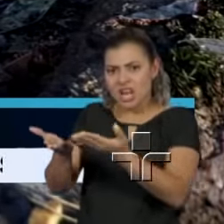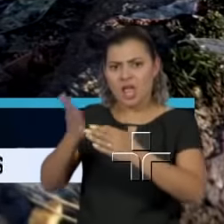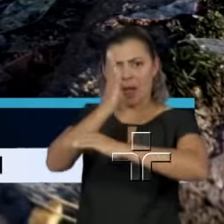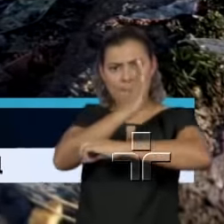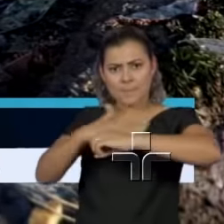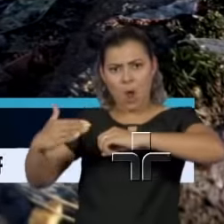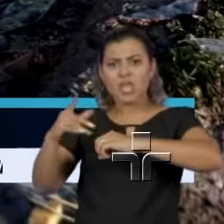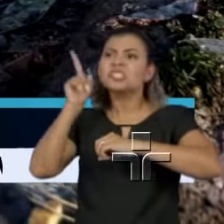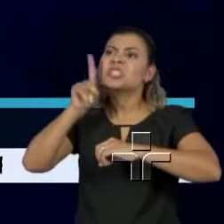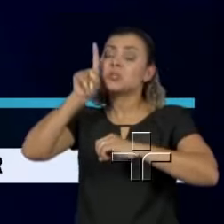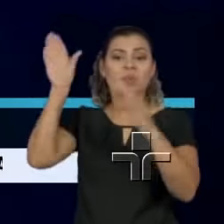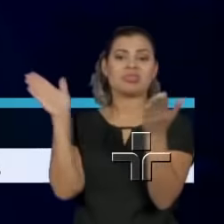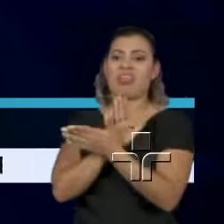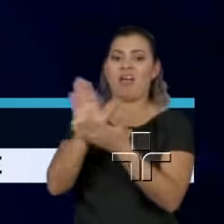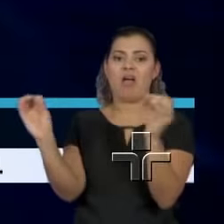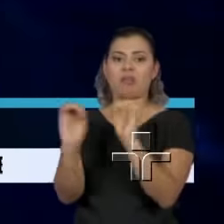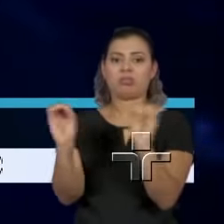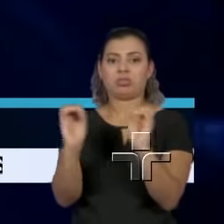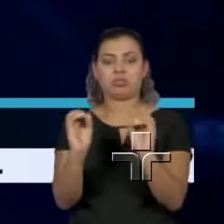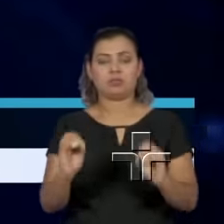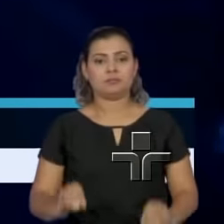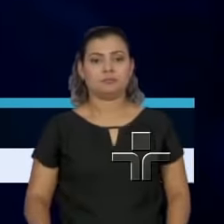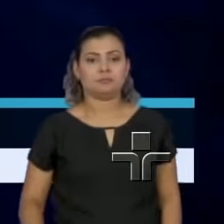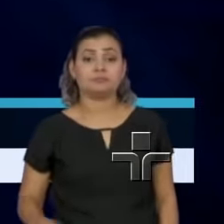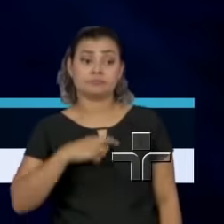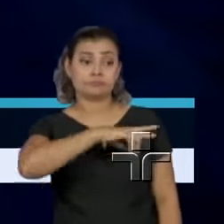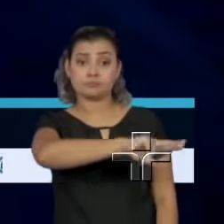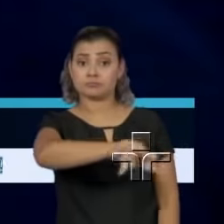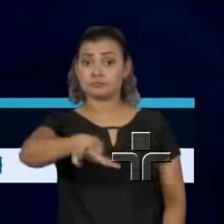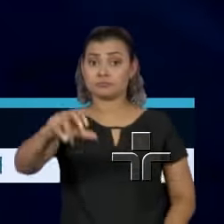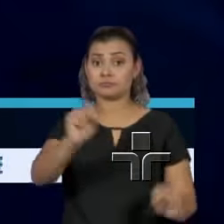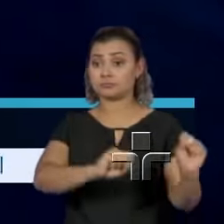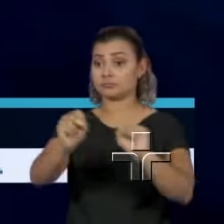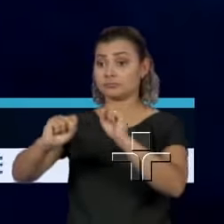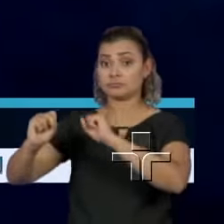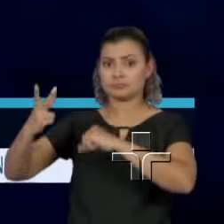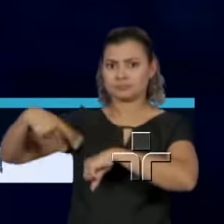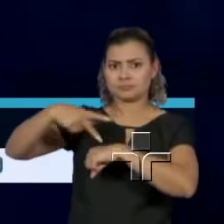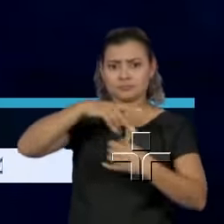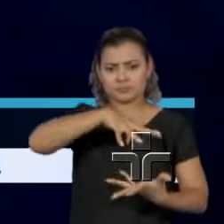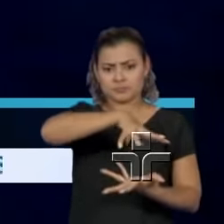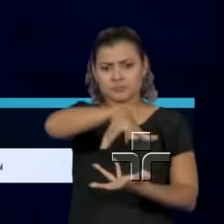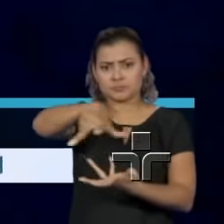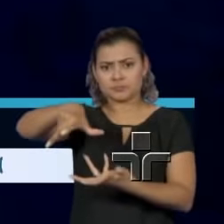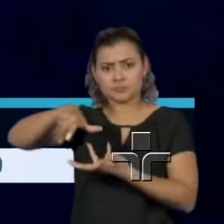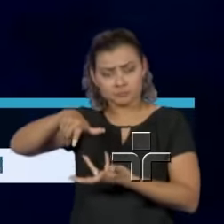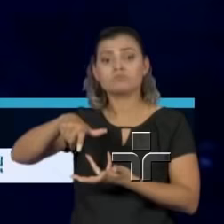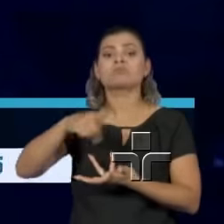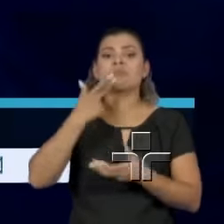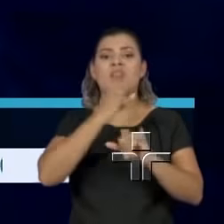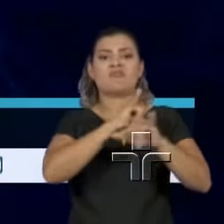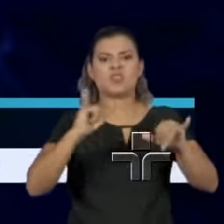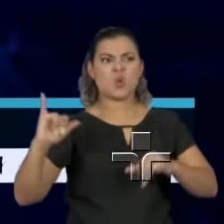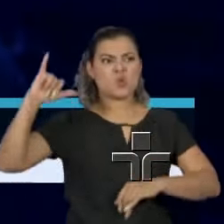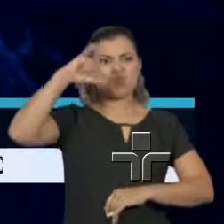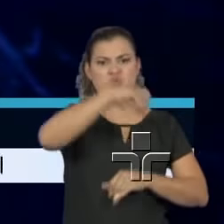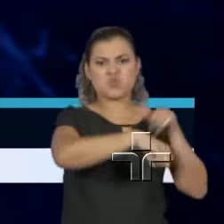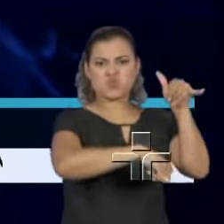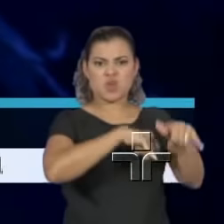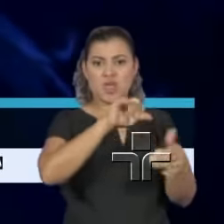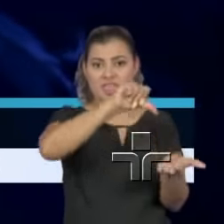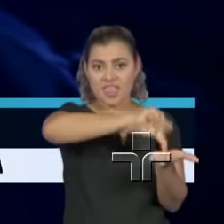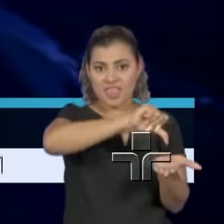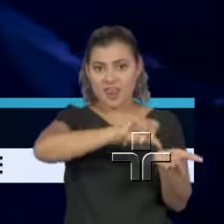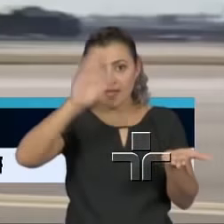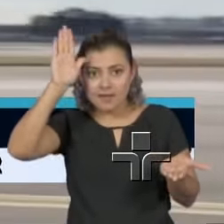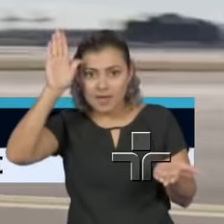os Estados Unidos. Várias empresas aéreas ao redor do mundo anunciaram cancelamento ou desvio de voos para o Irã